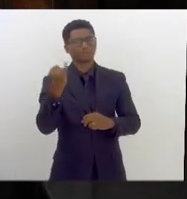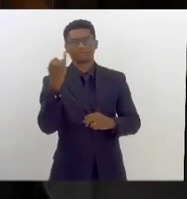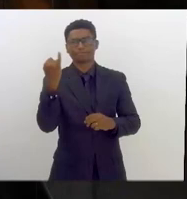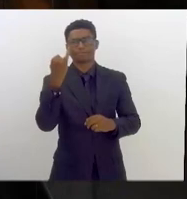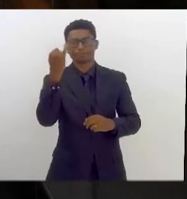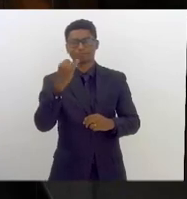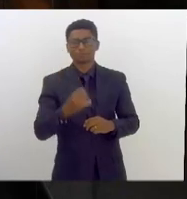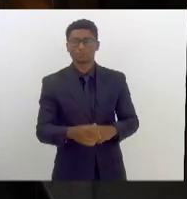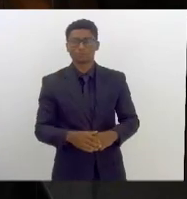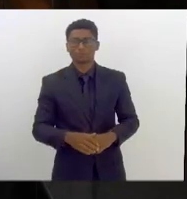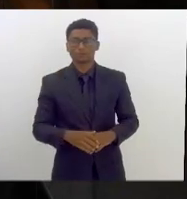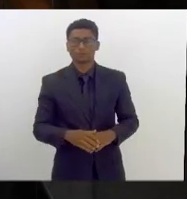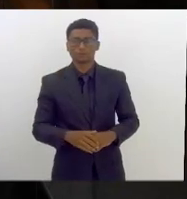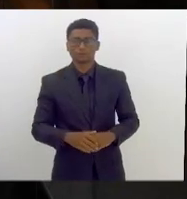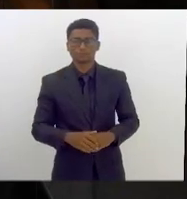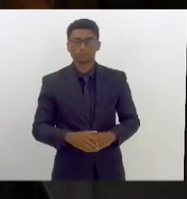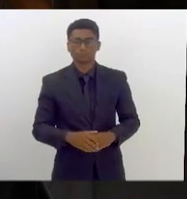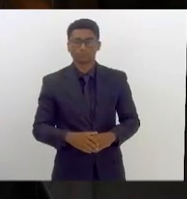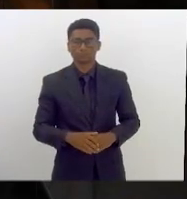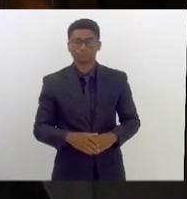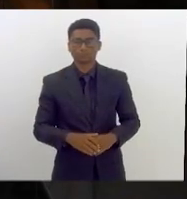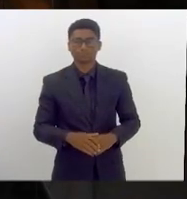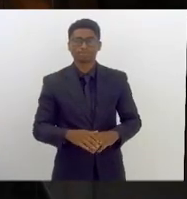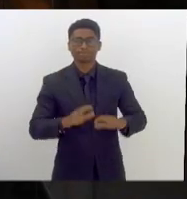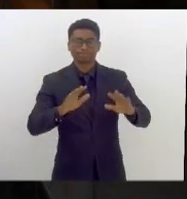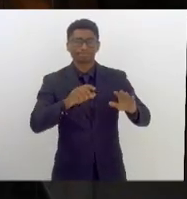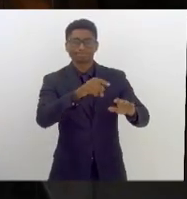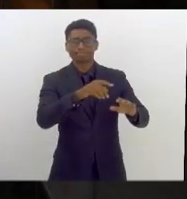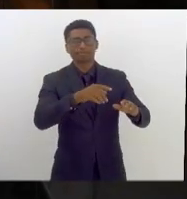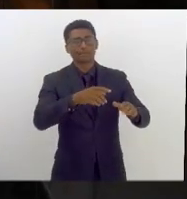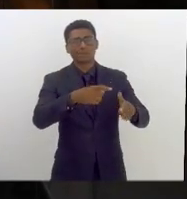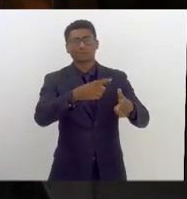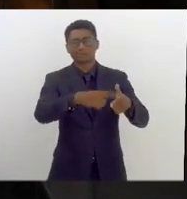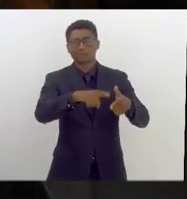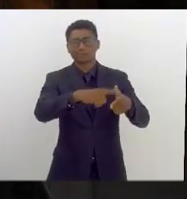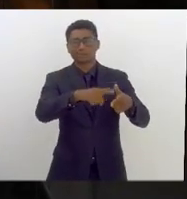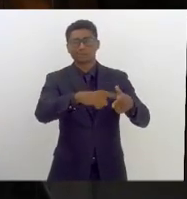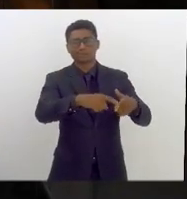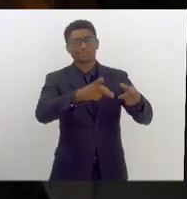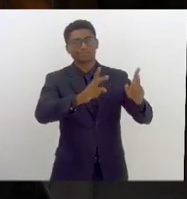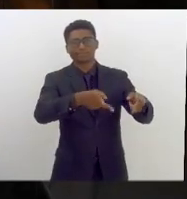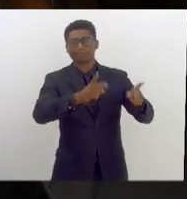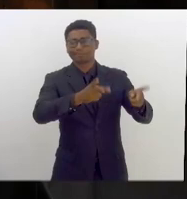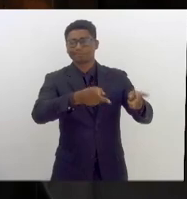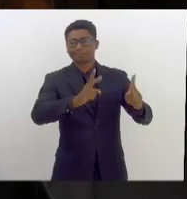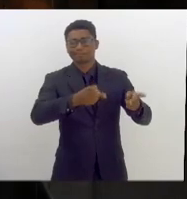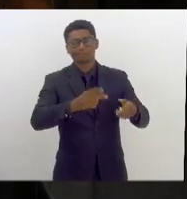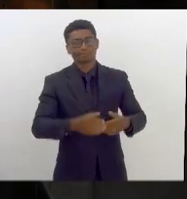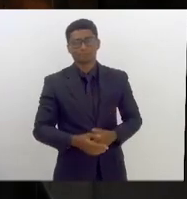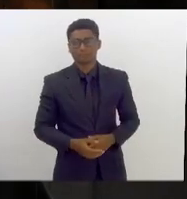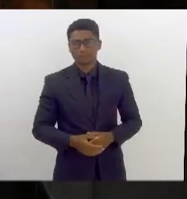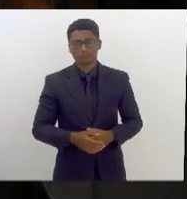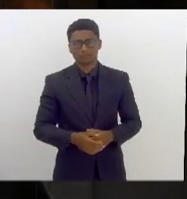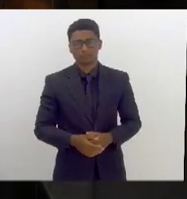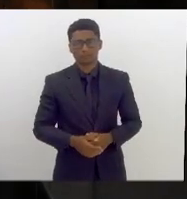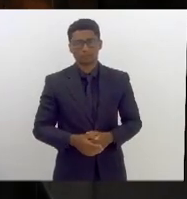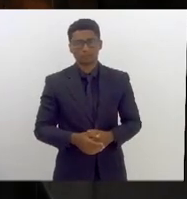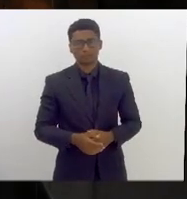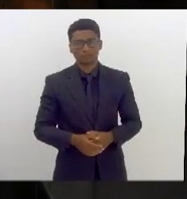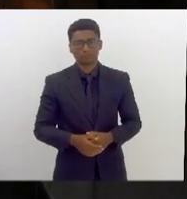mas que, de outro lado, continua a não prestar um serviço público de qualidade.